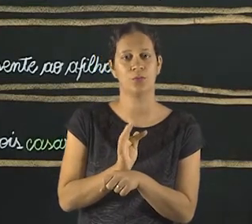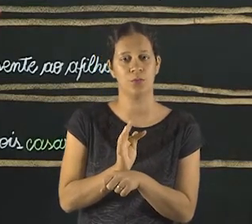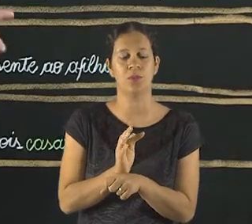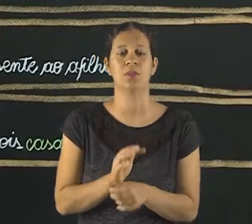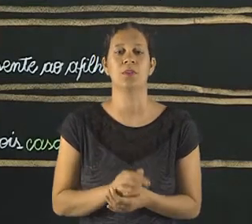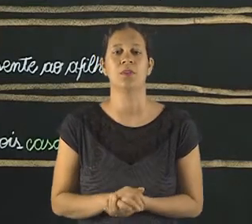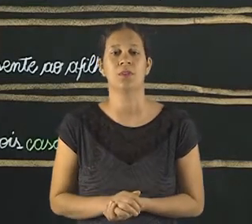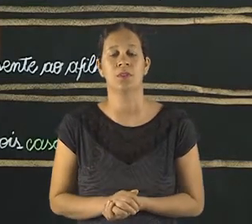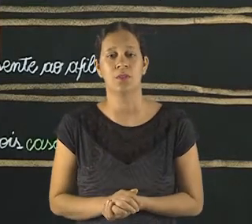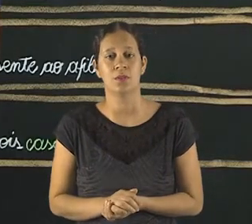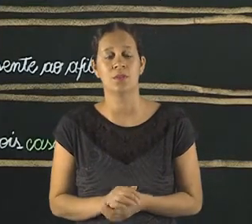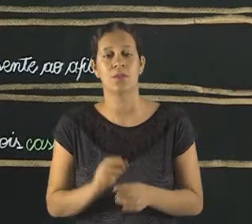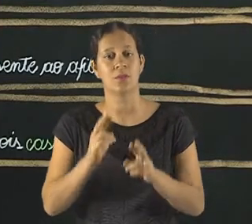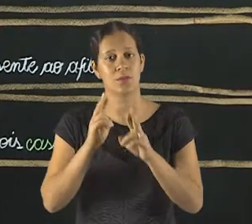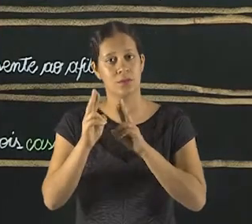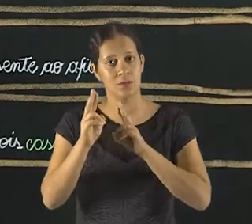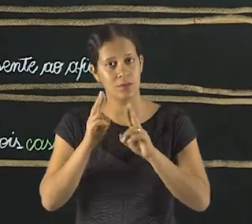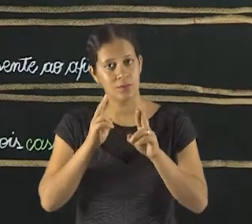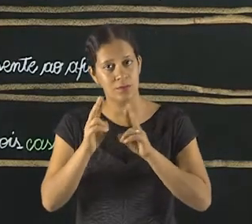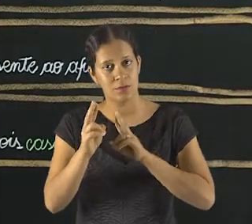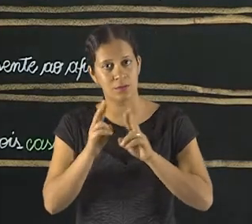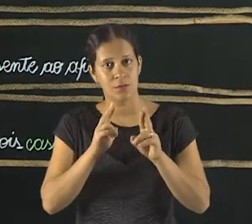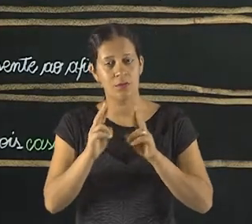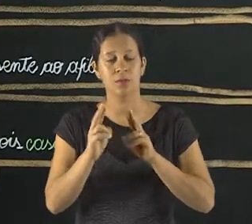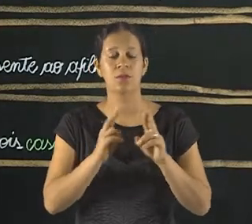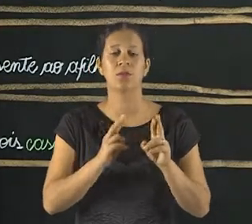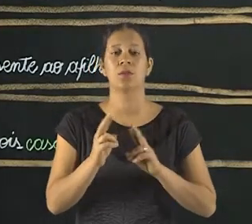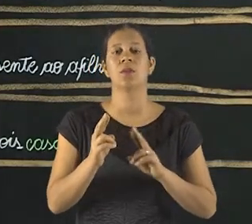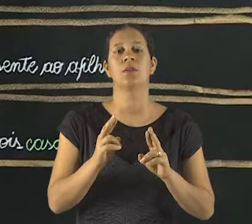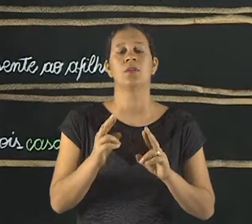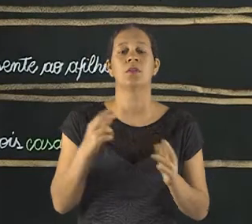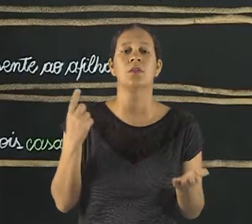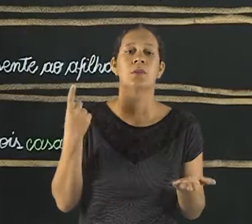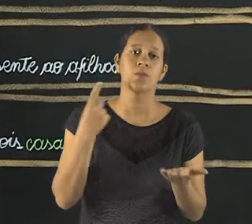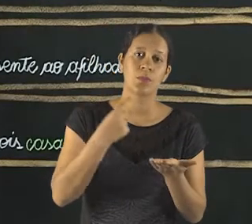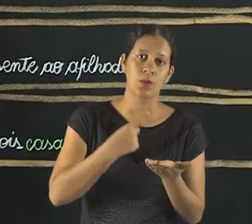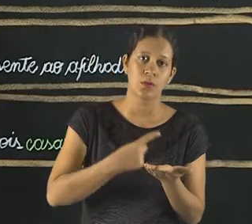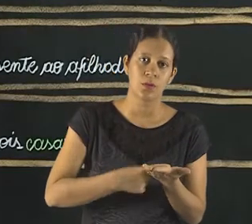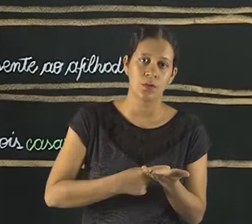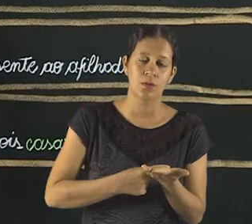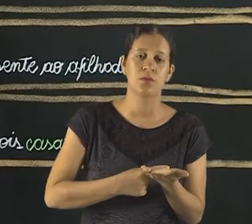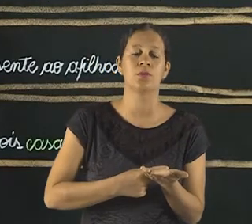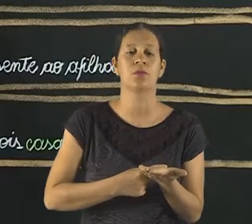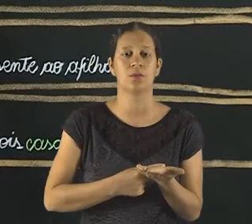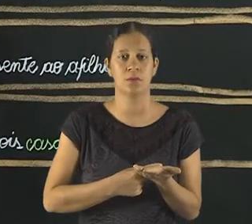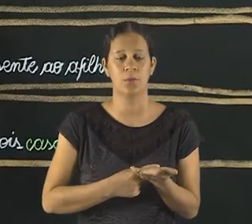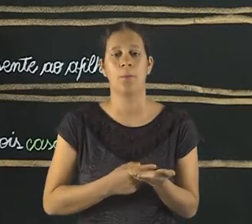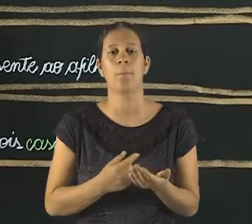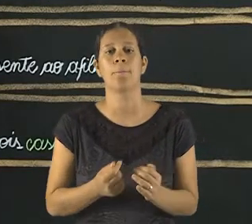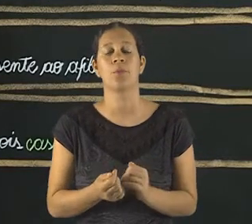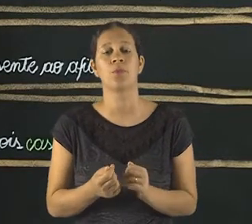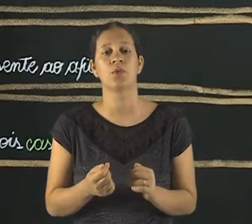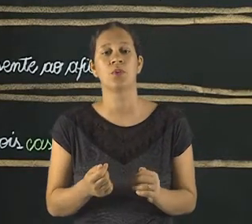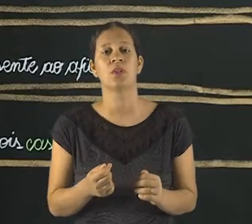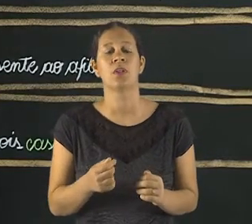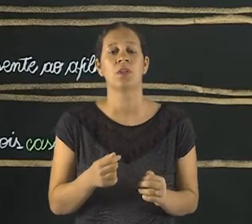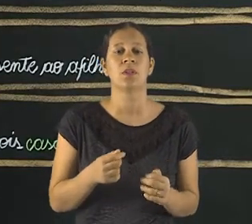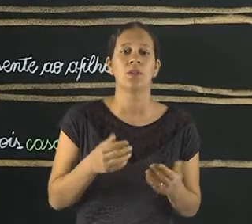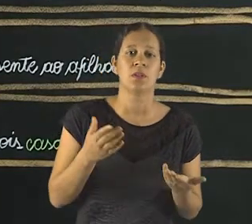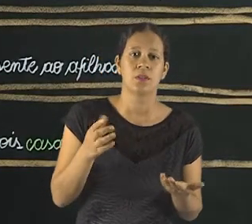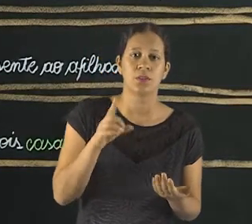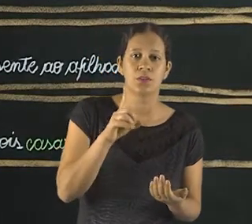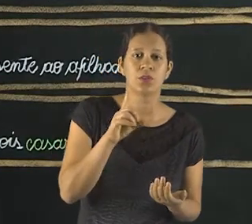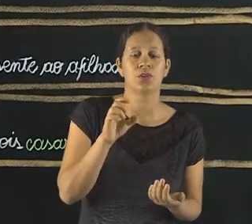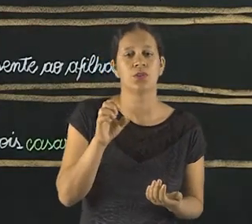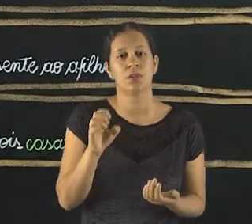simplesmente dizer todos gostaram filme. Então essa é uma relação indireta, marcada pela presença de uma preposição,